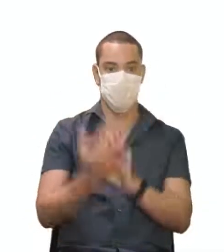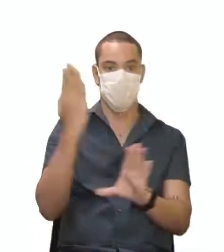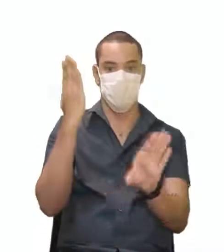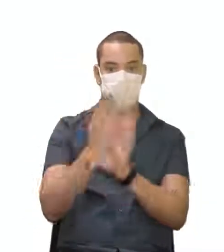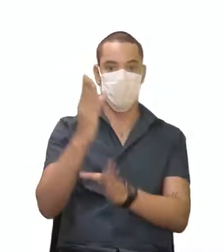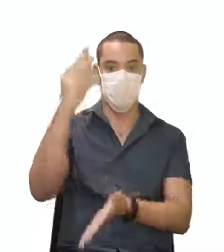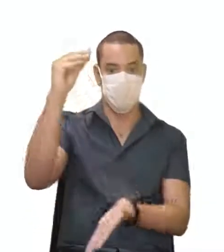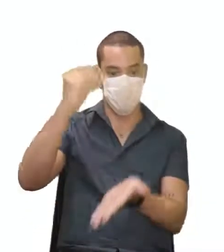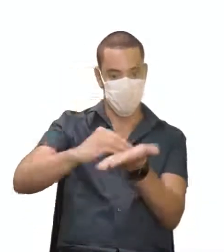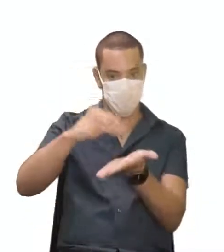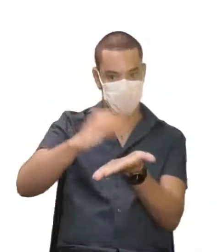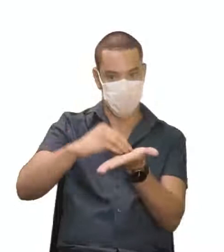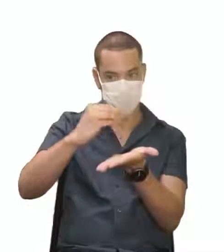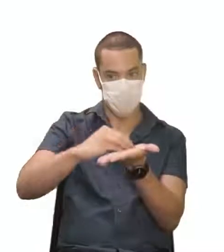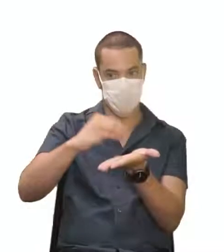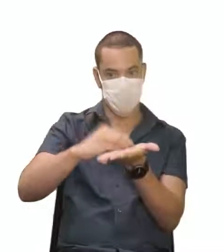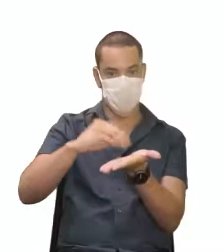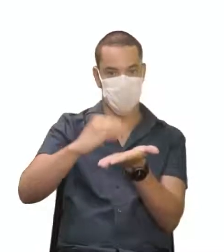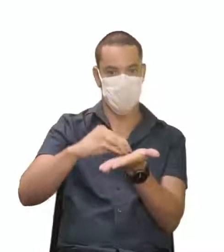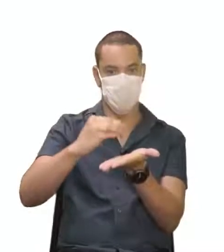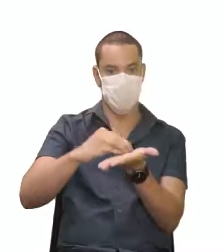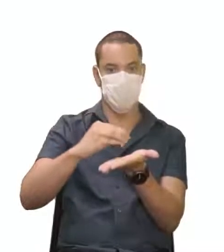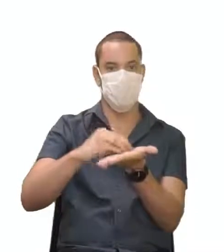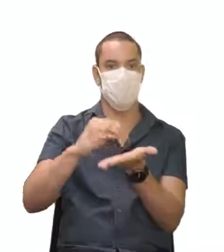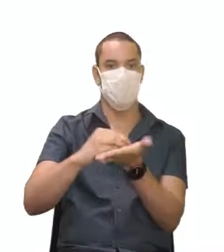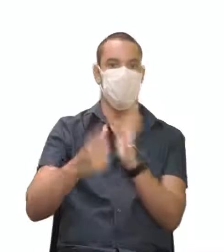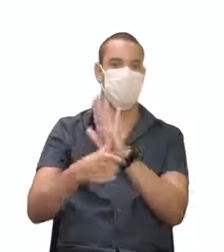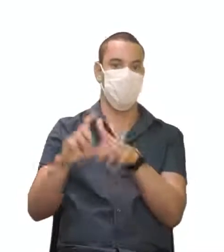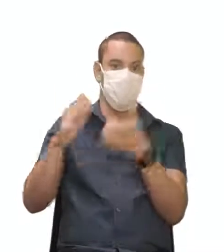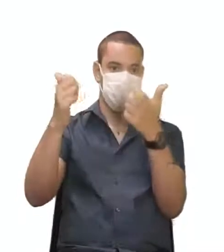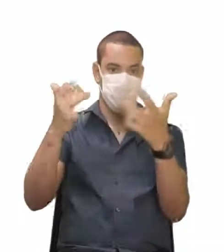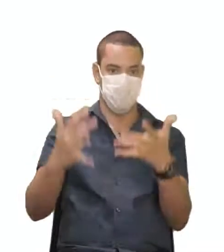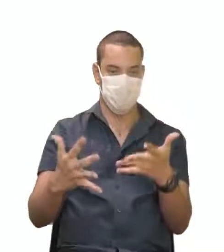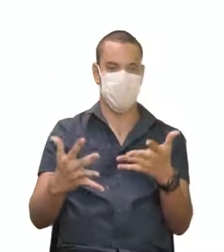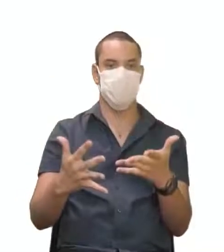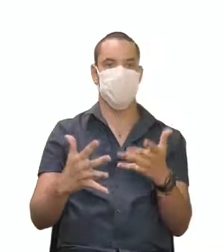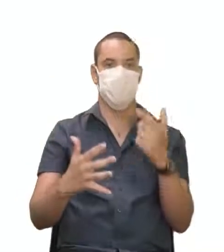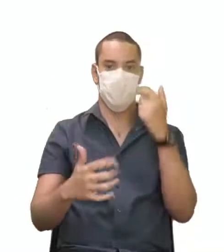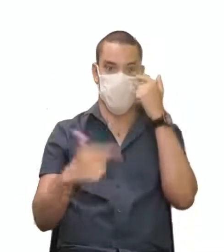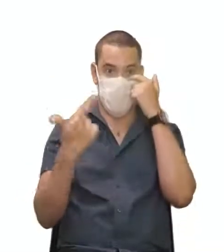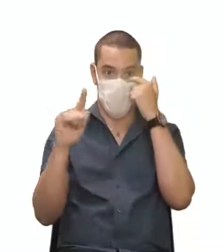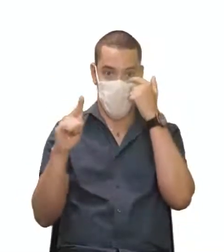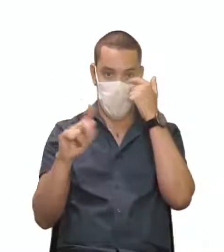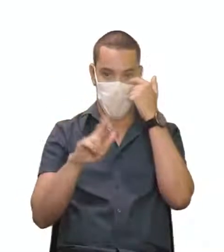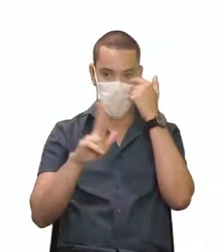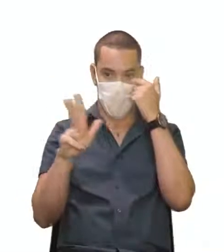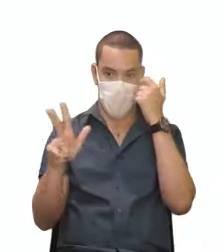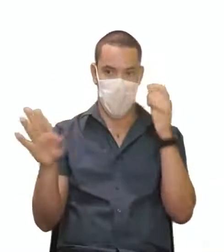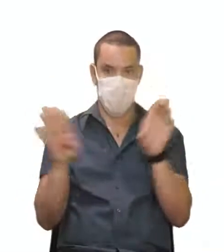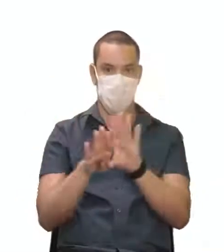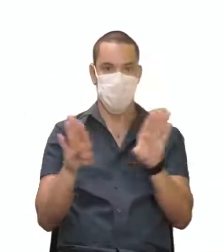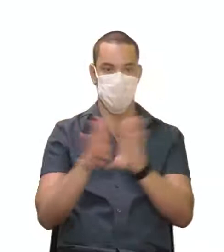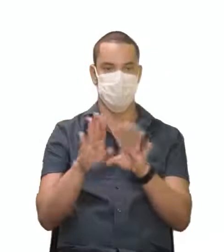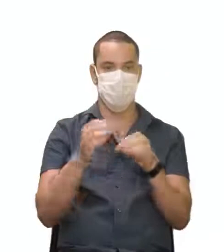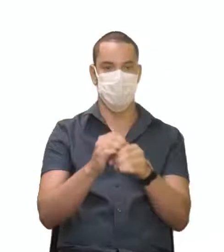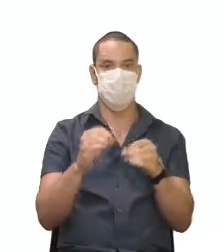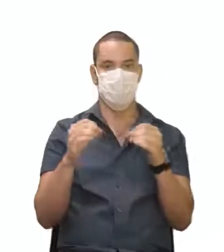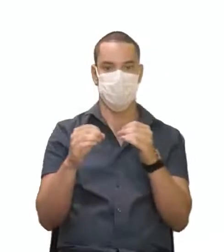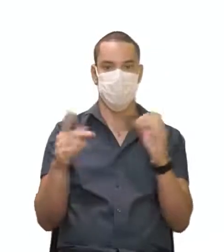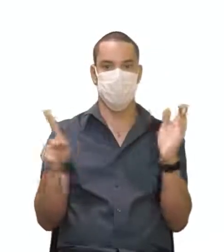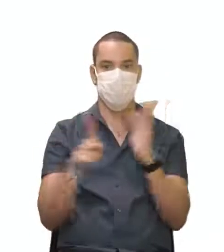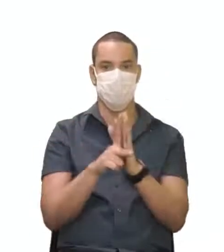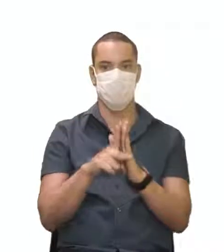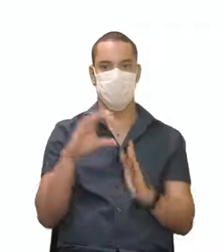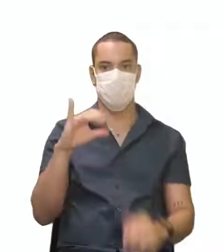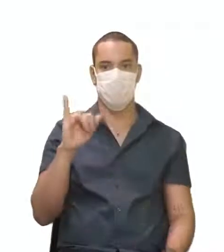Devido à ausência desses centríolos. Vamos para a próxima diferença. A separação